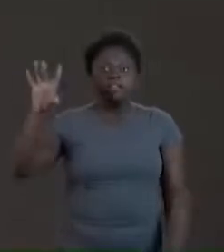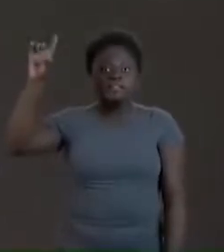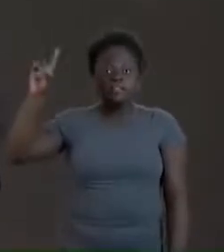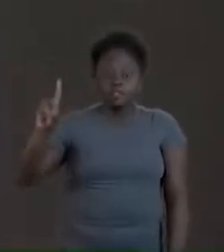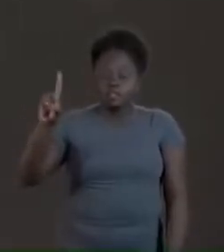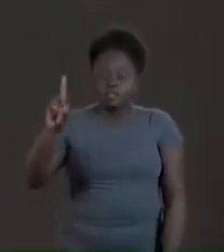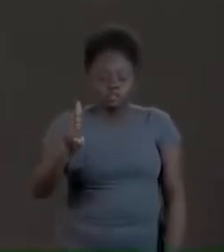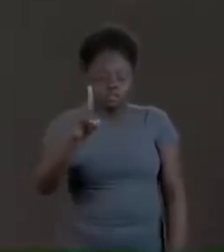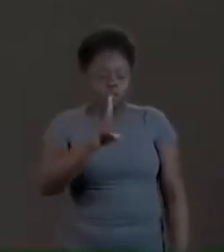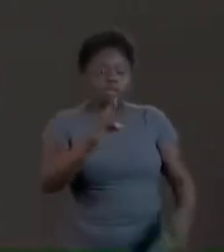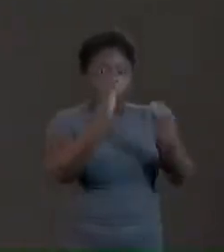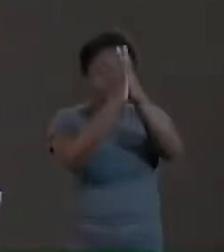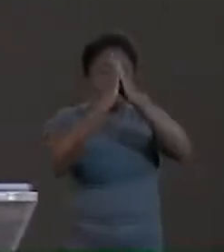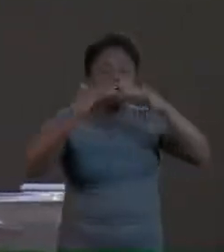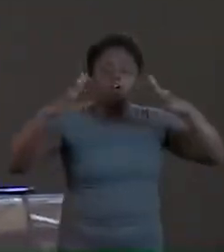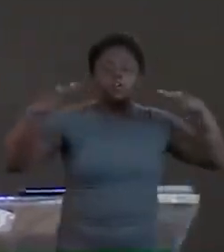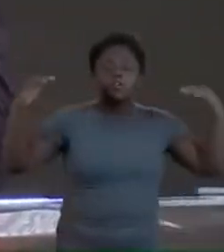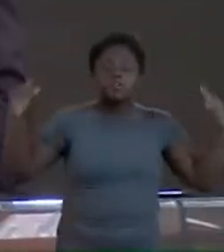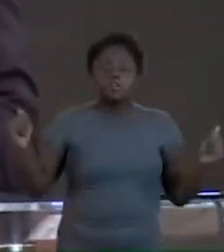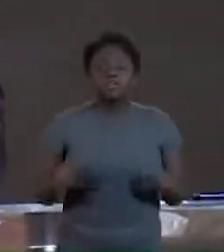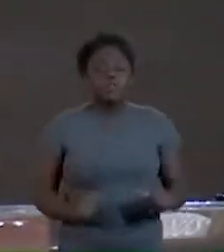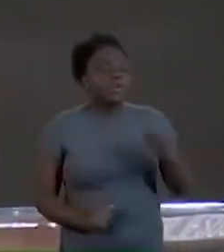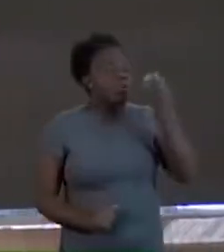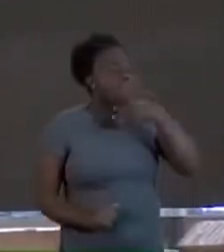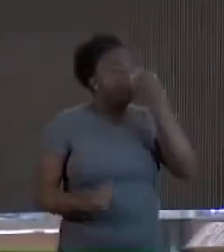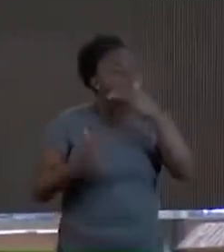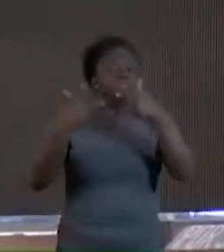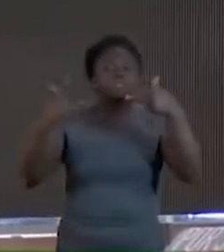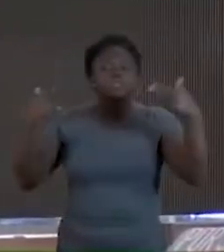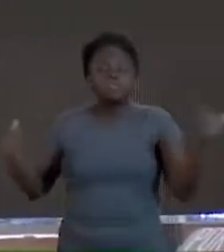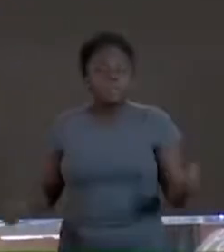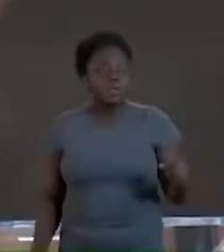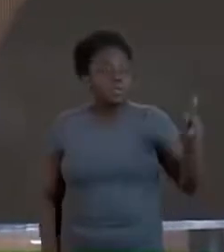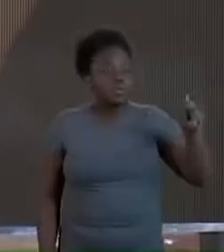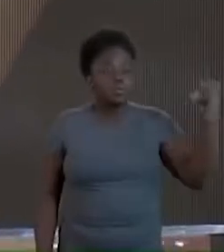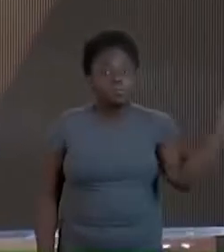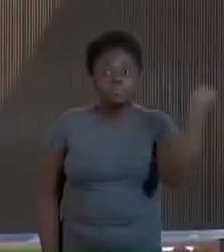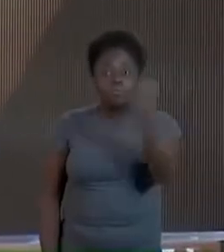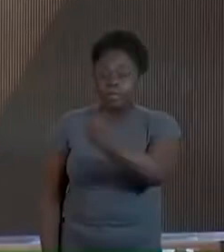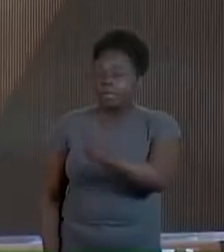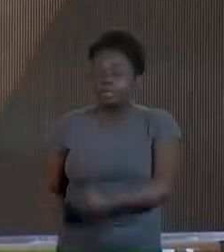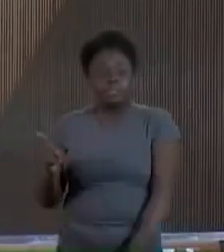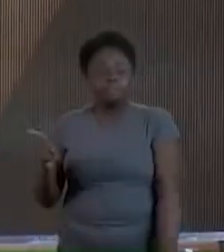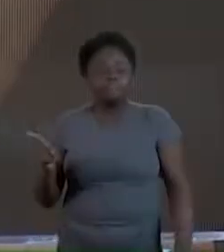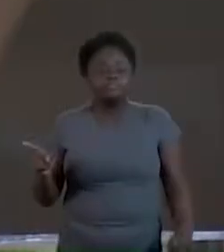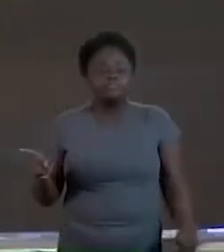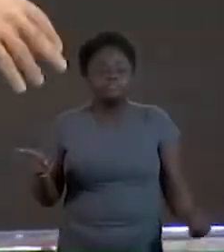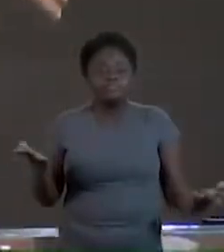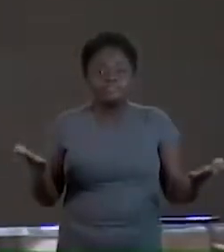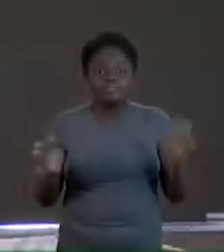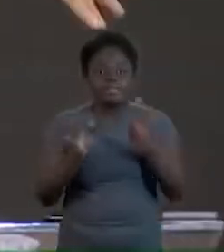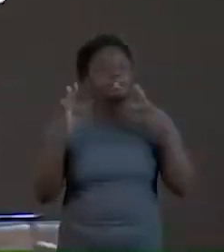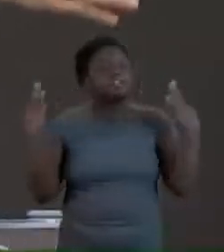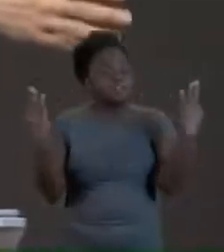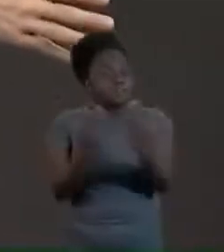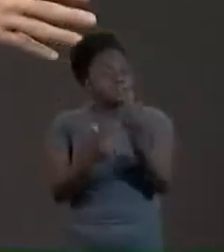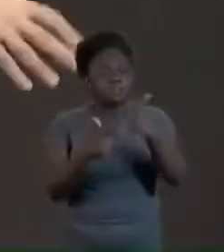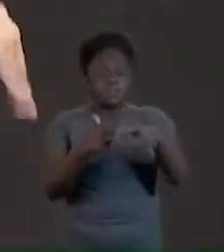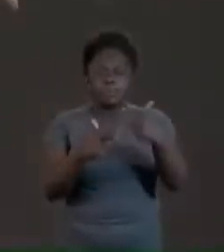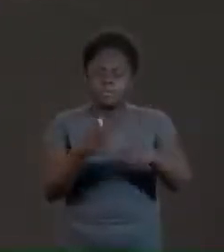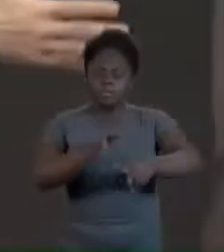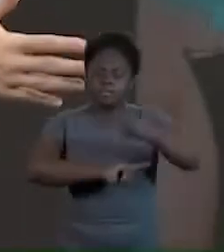andando, com anjo, com todo tipo de fruta, um irmão matou o outro. As famílias têm problemas toda